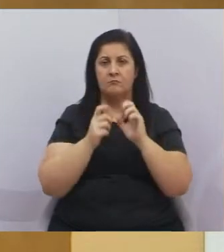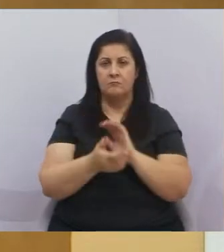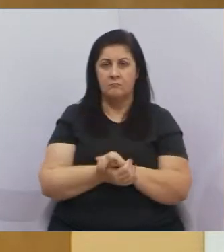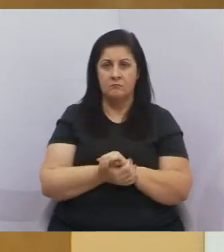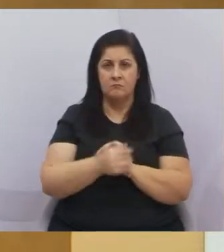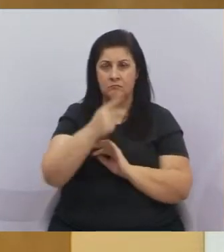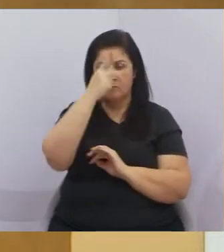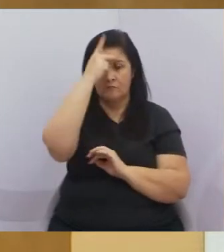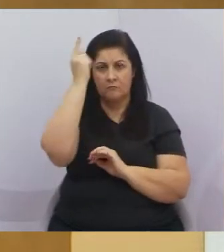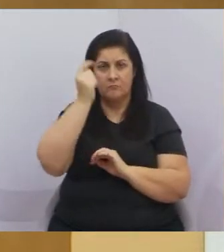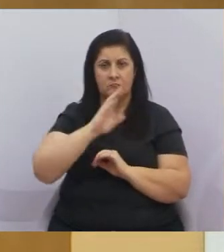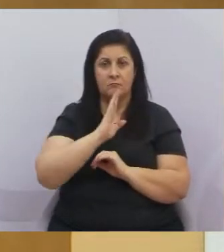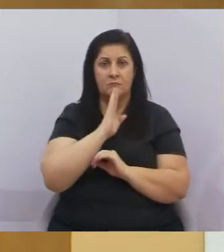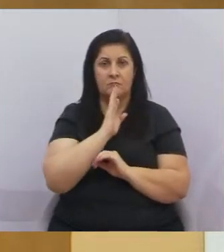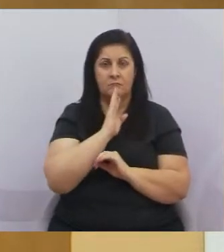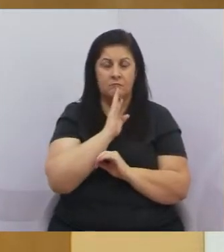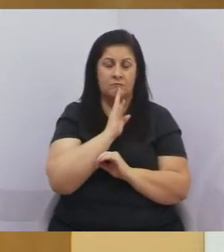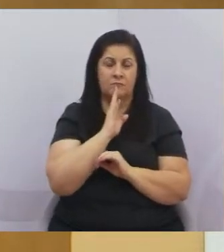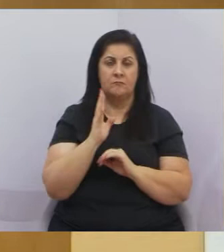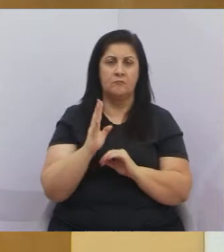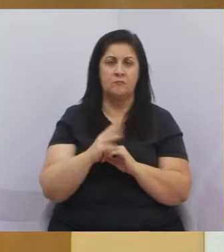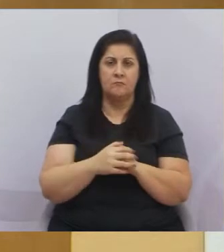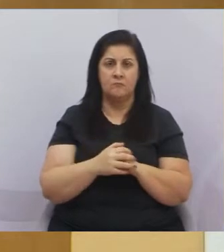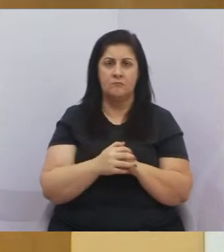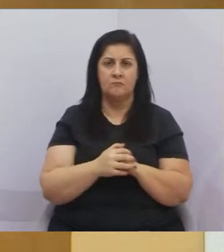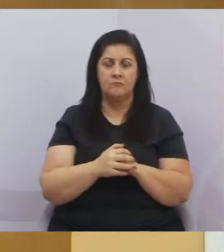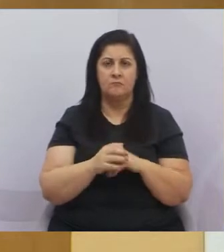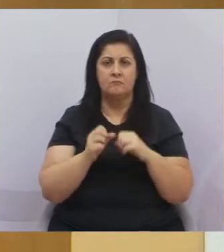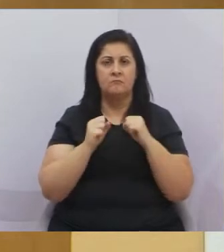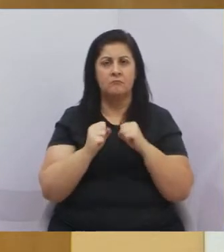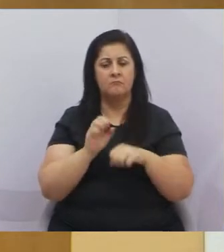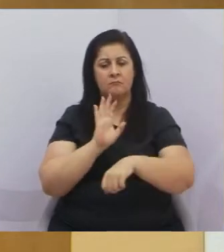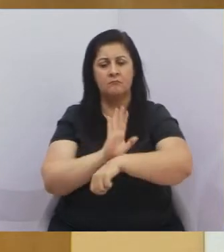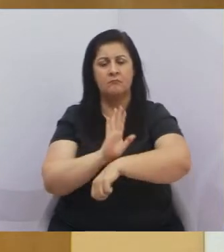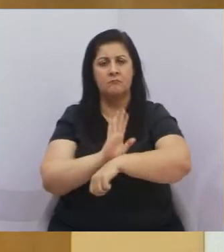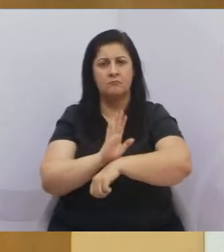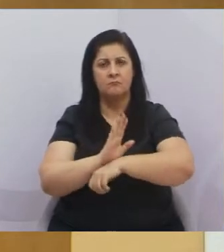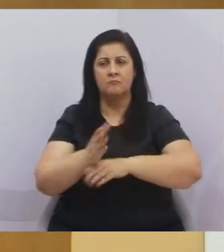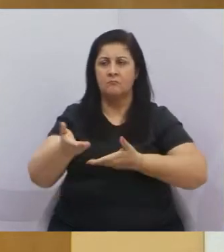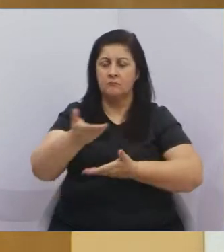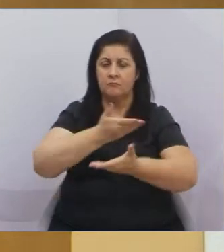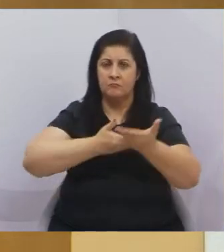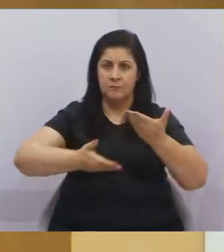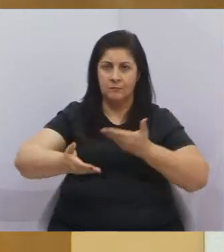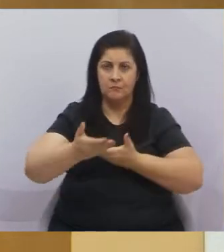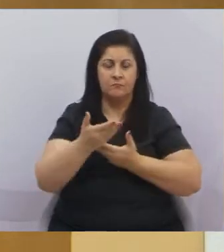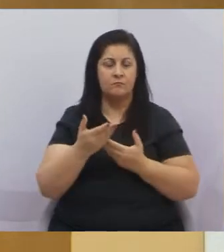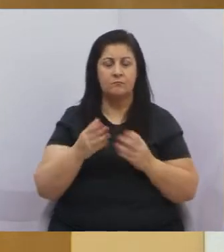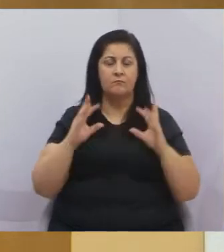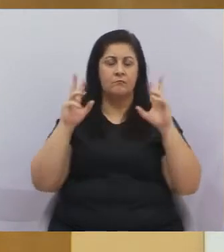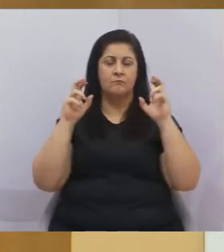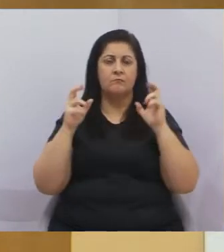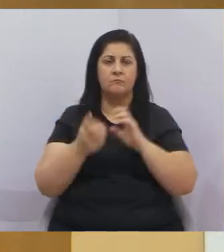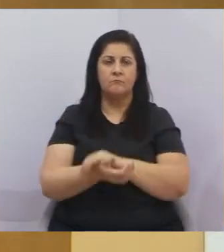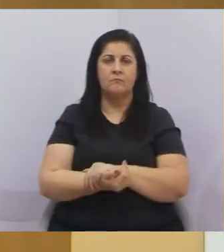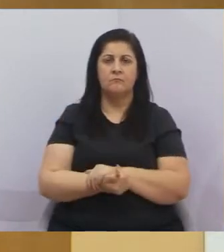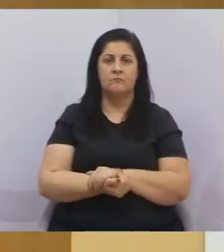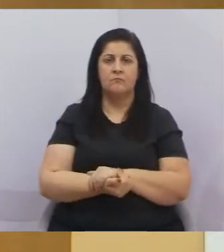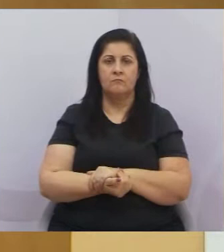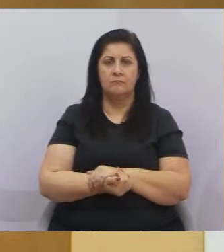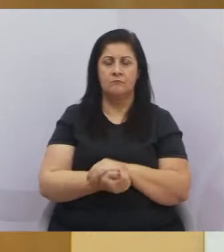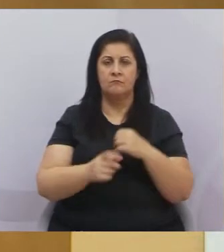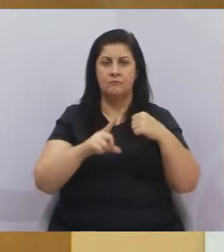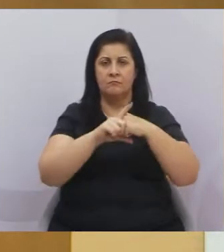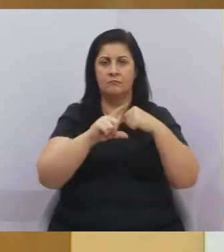seu conhecimento e experiência profissional, possam contribuir para a discussão das matérias em exame.